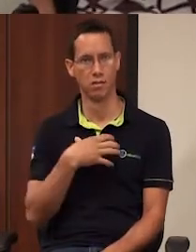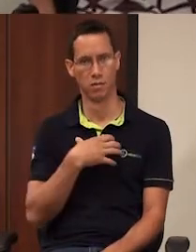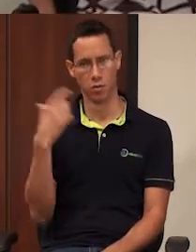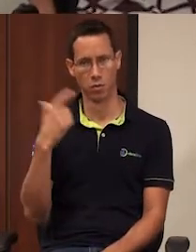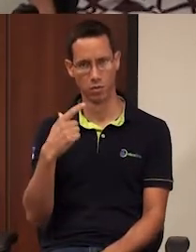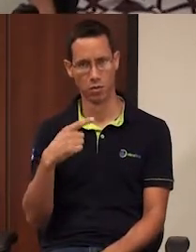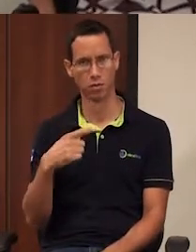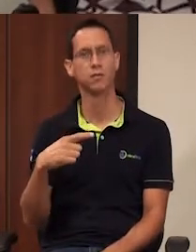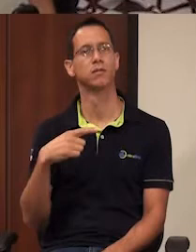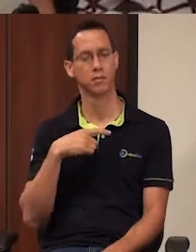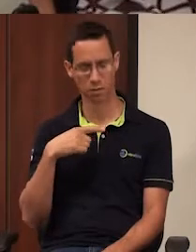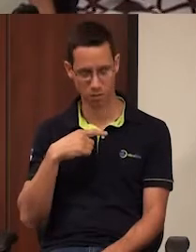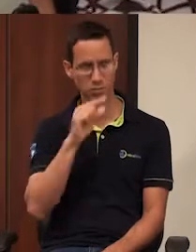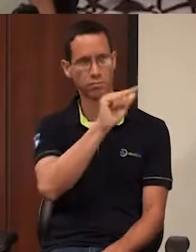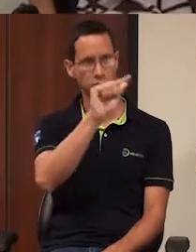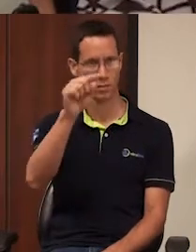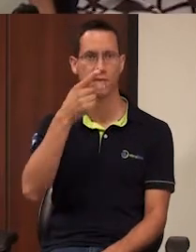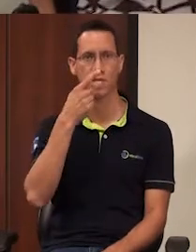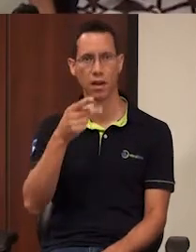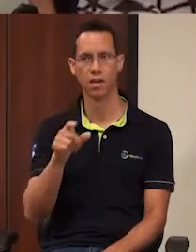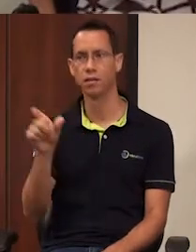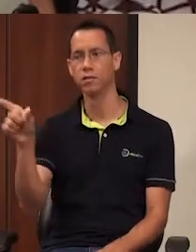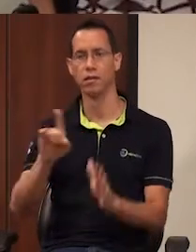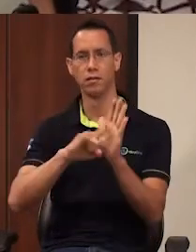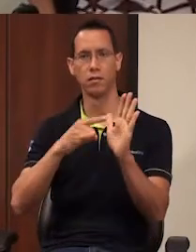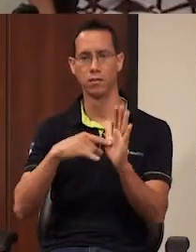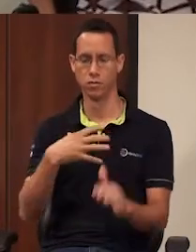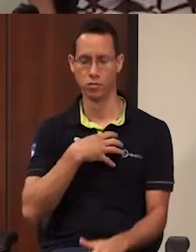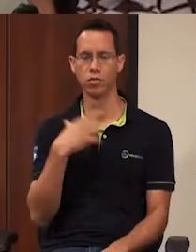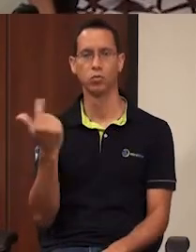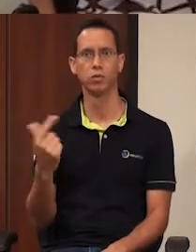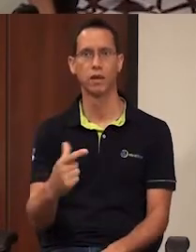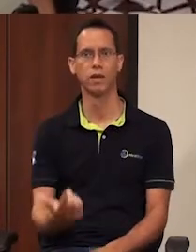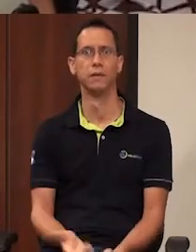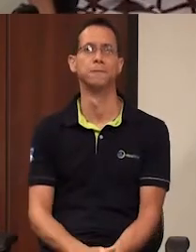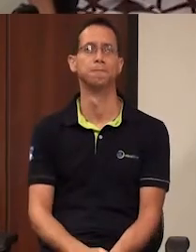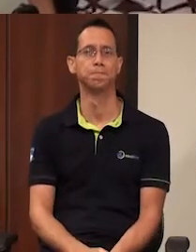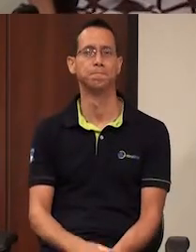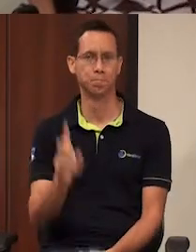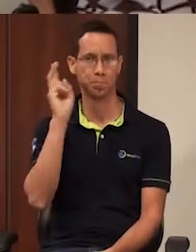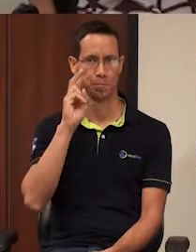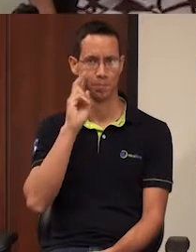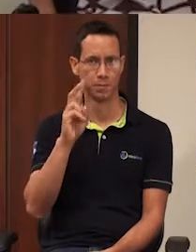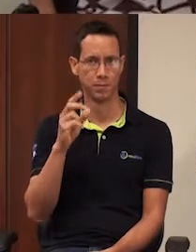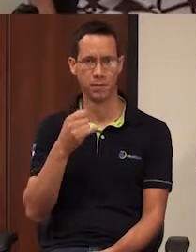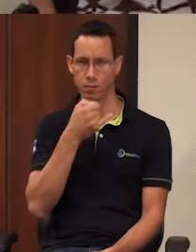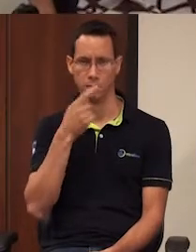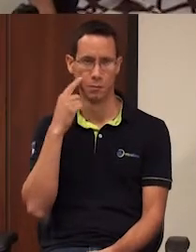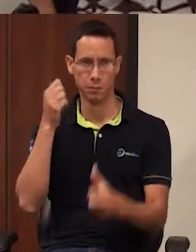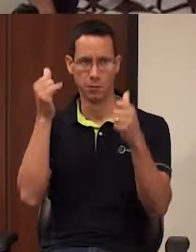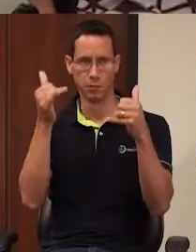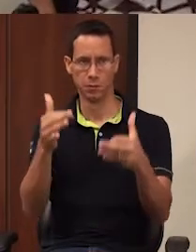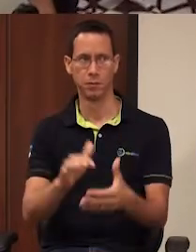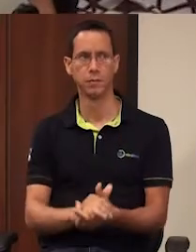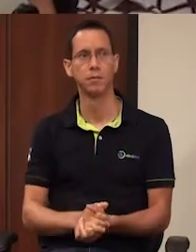Ainda tem, por incrível que pareça. E aí eu conto uma história que é engraçado, mas é triste, mas eu